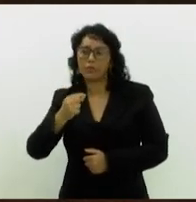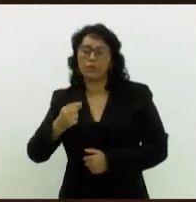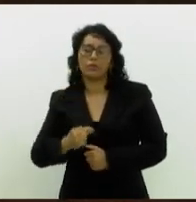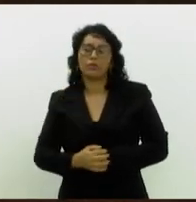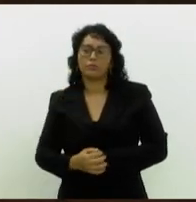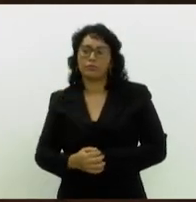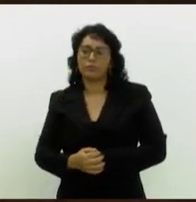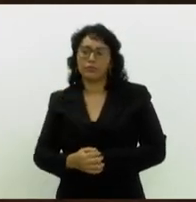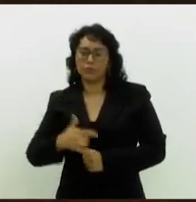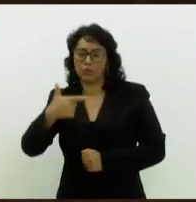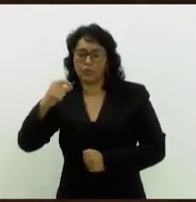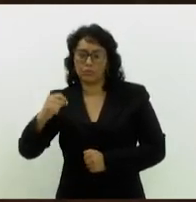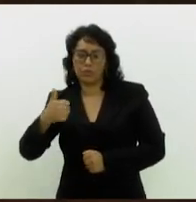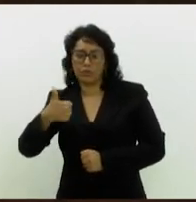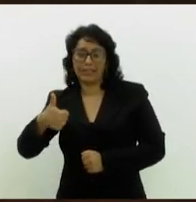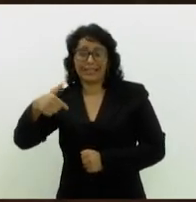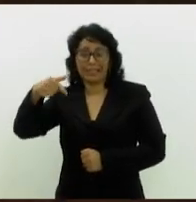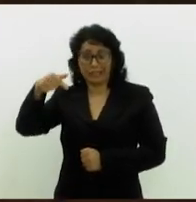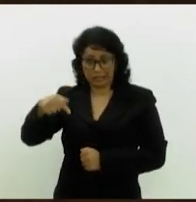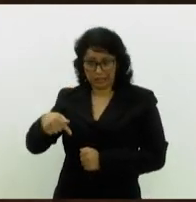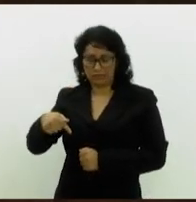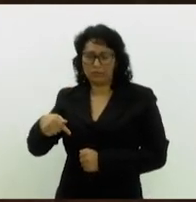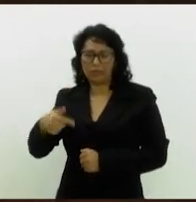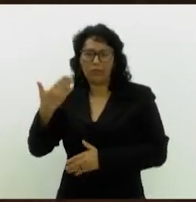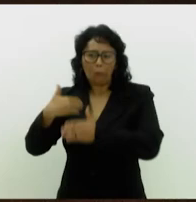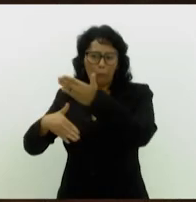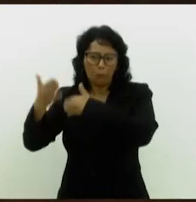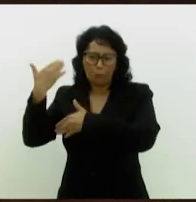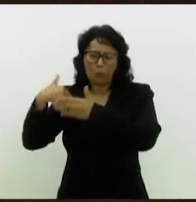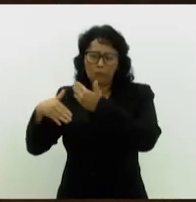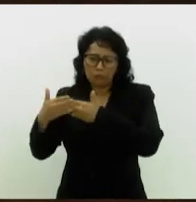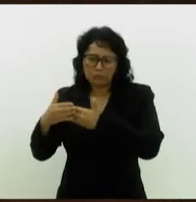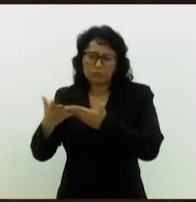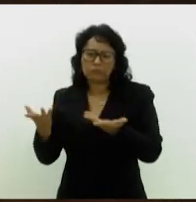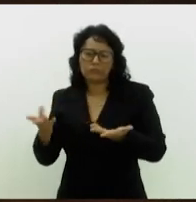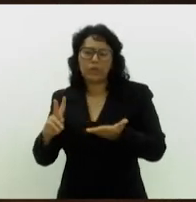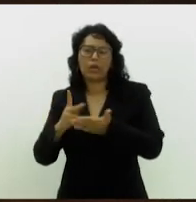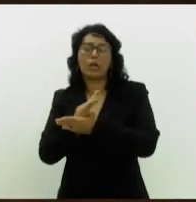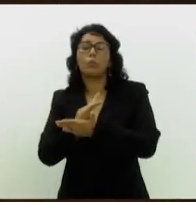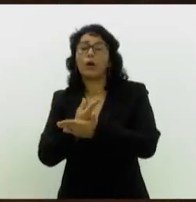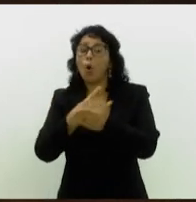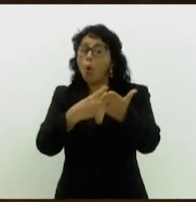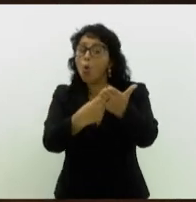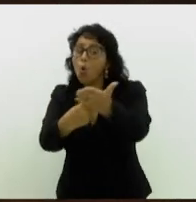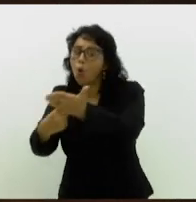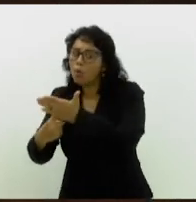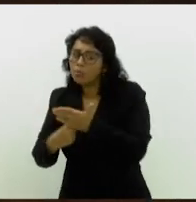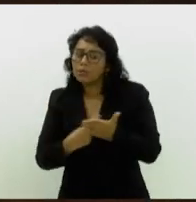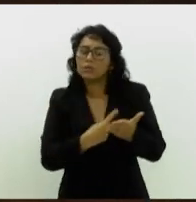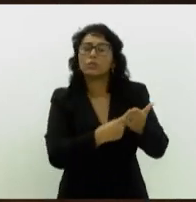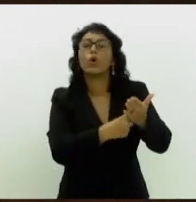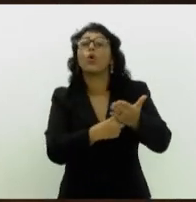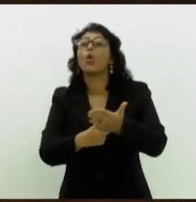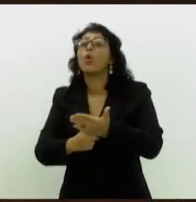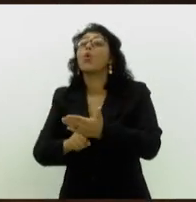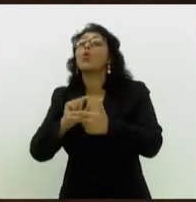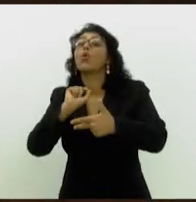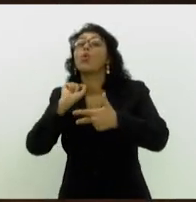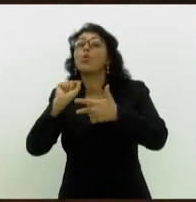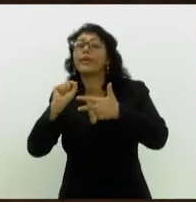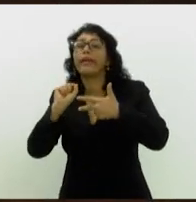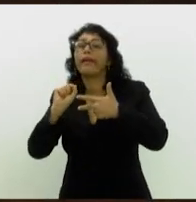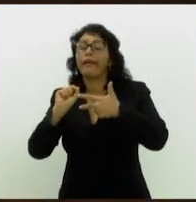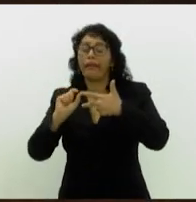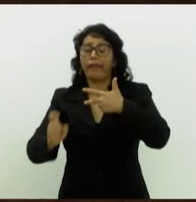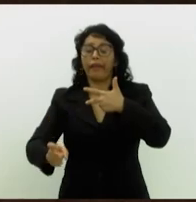21 o foi até função de um acordo com o executivo e o governador é o